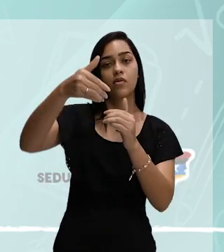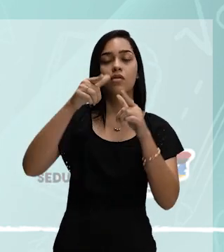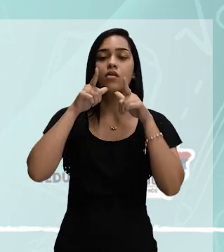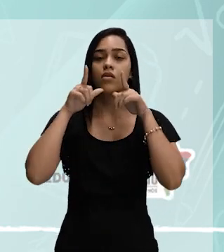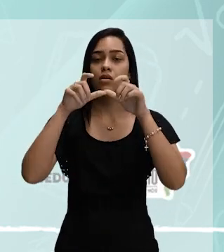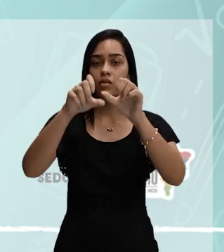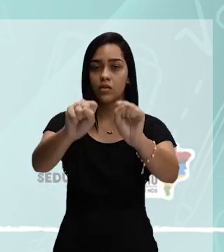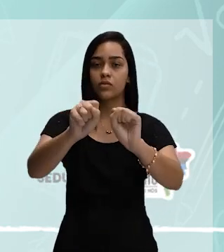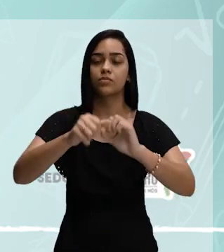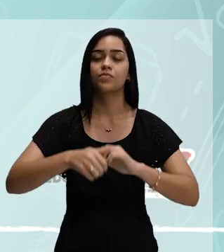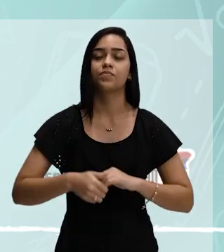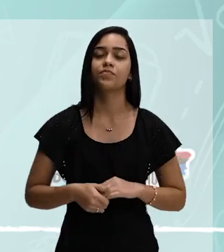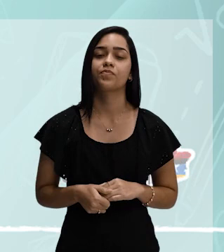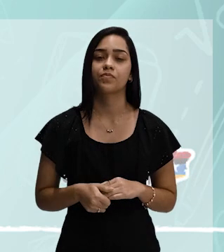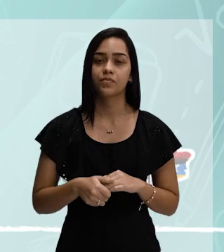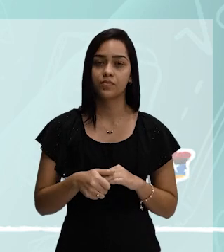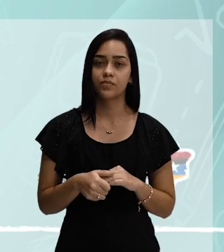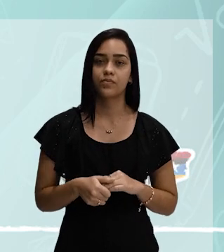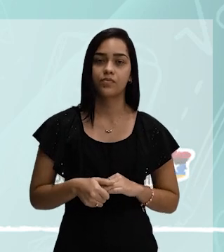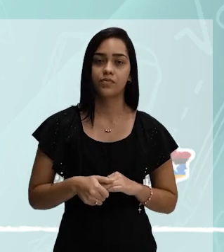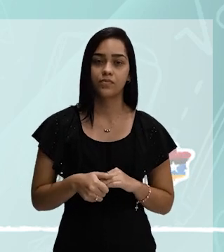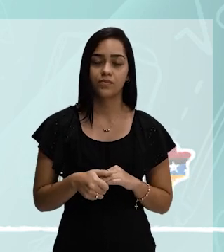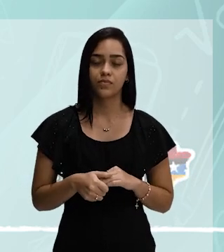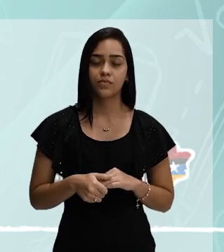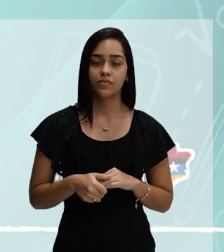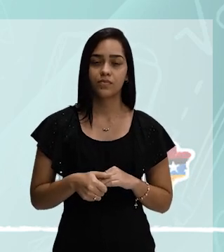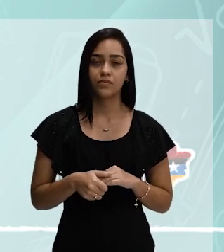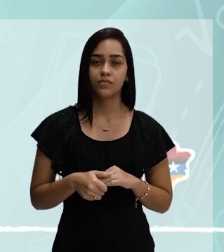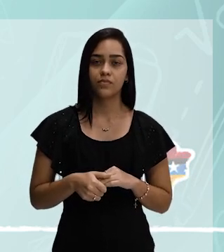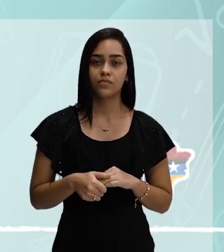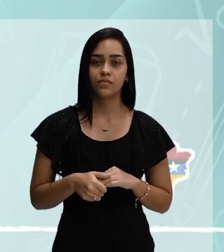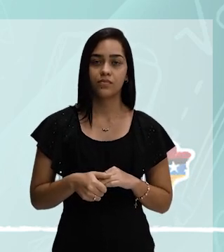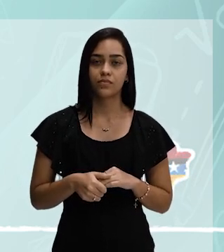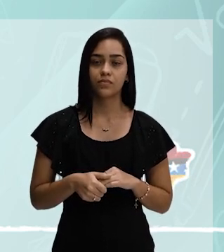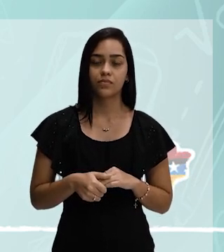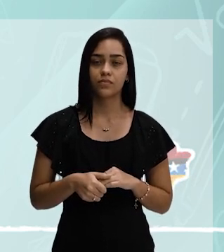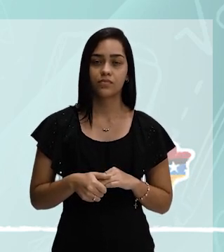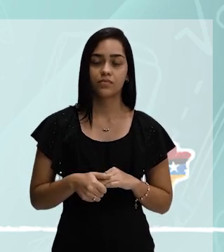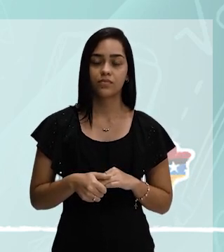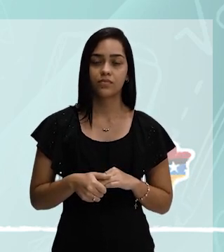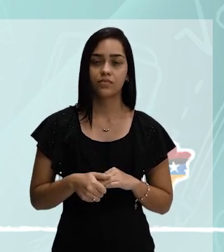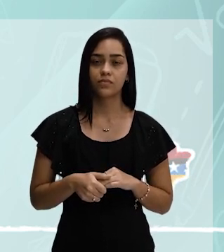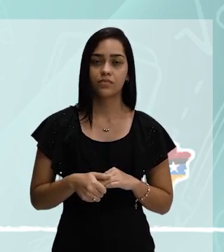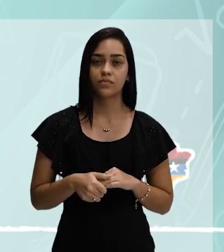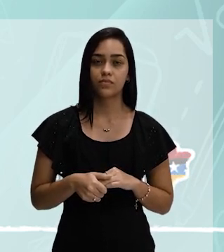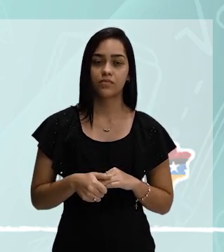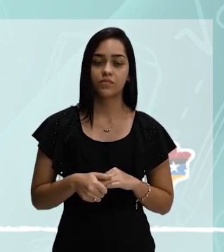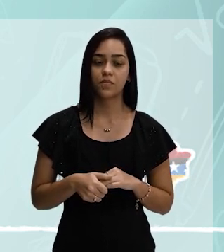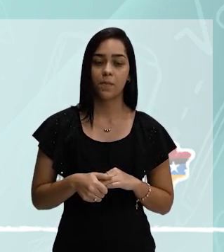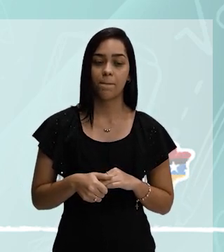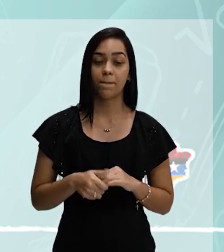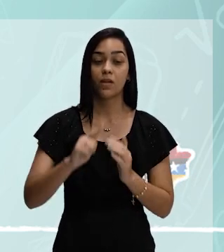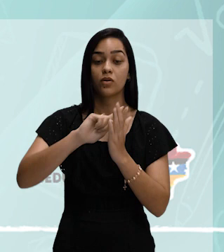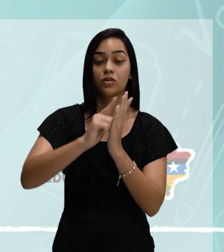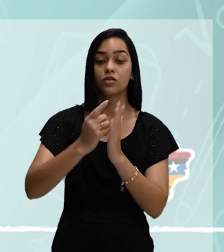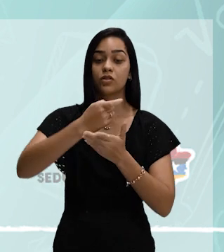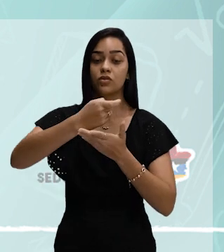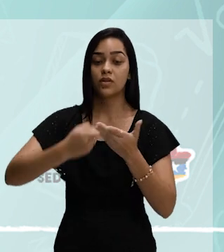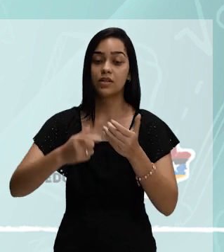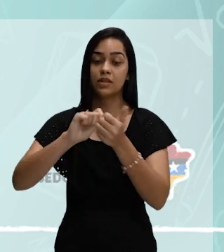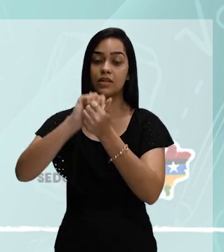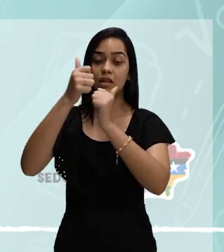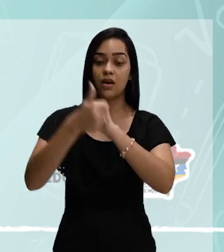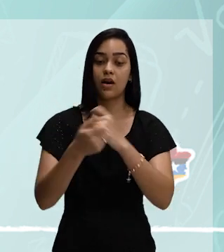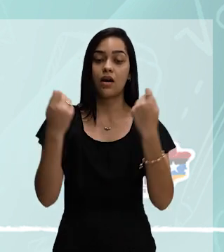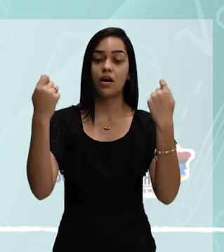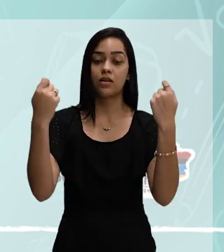sociocomunicativas, considerando-se, além da estrutura linguística, os aspectos extralinguísticos. Os gêneros